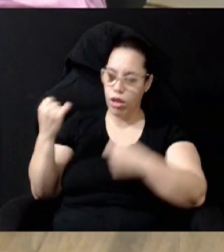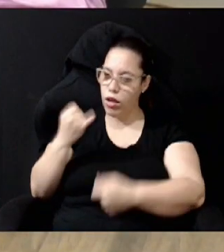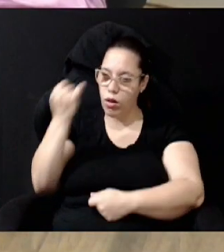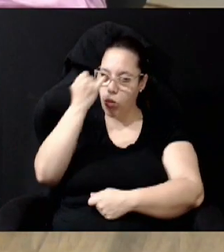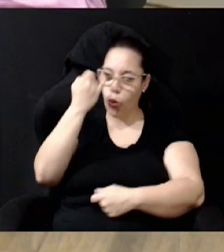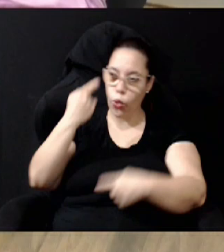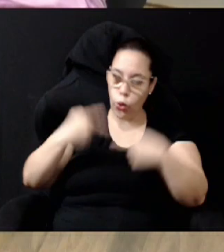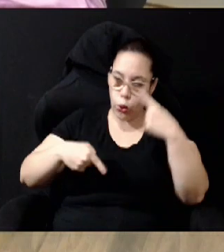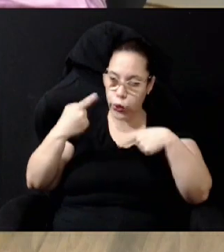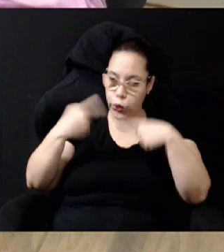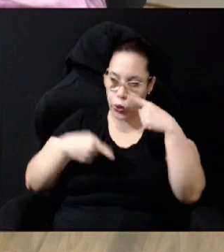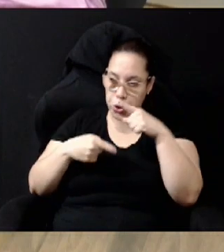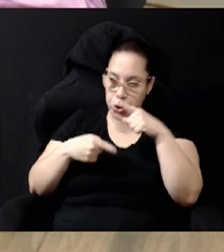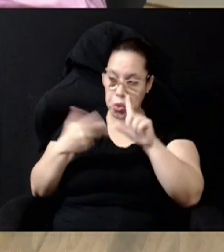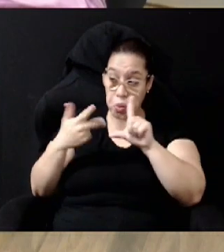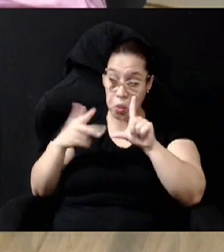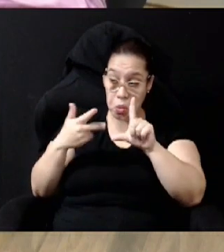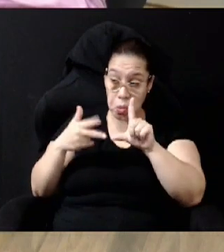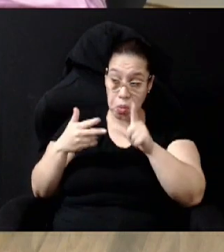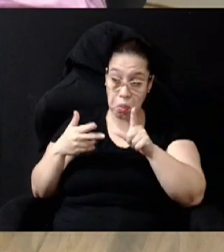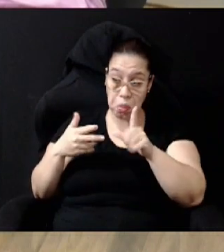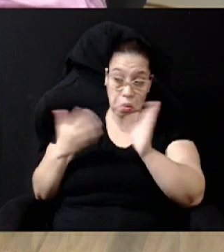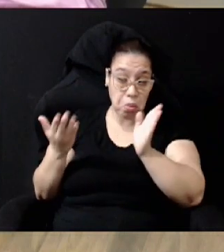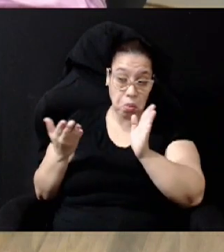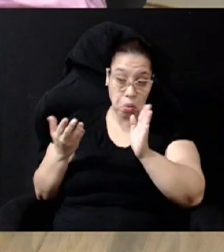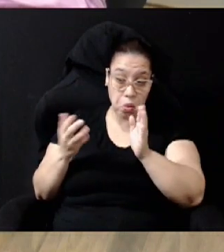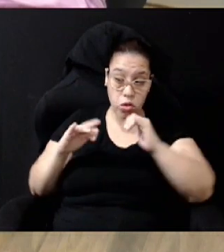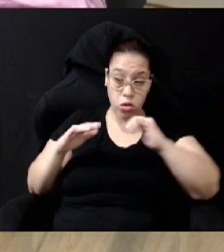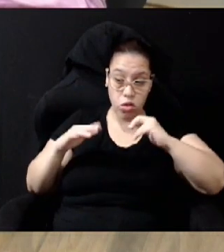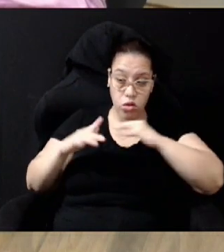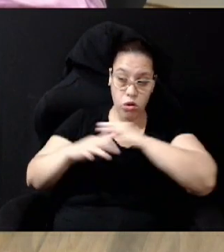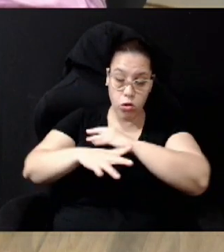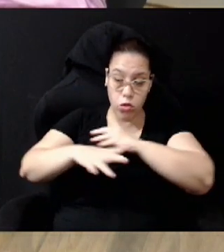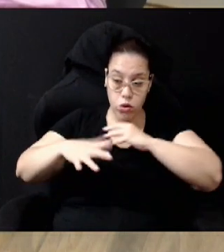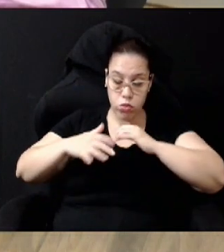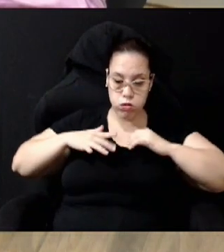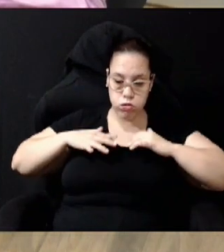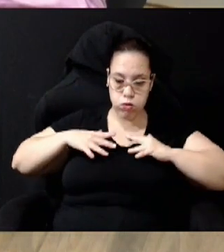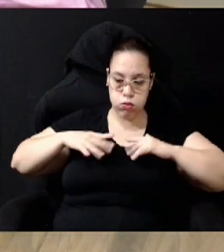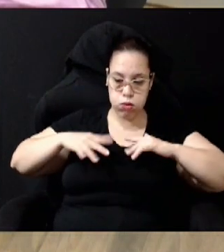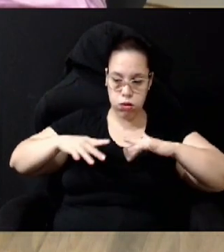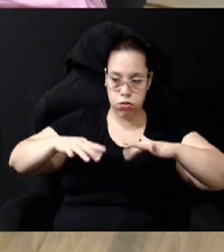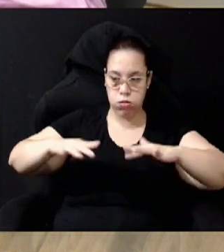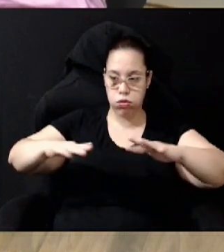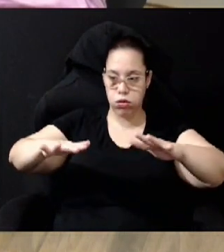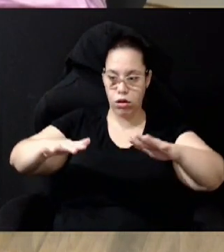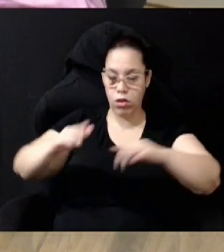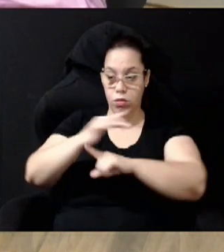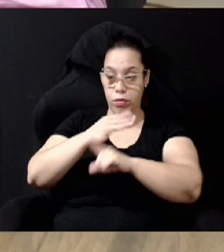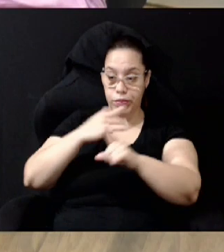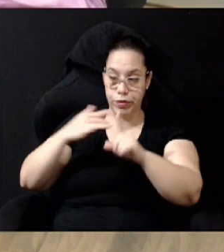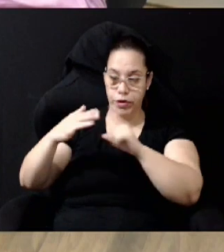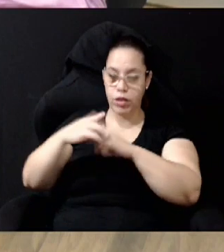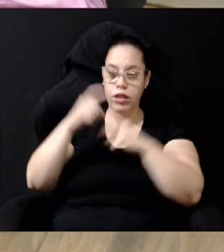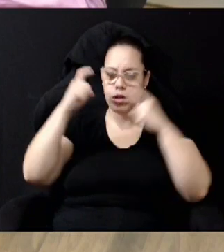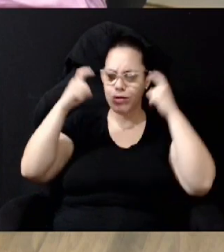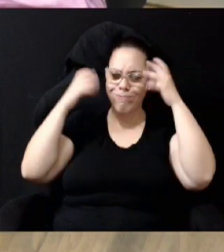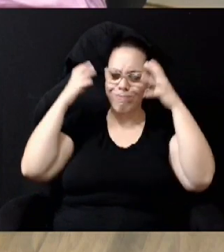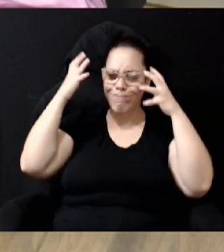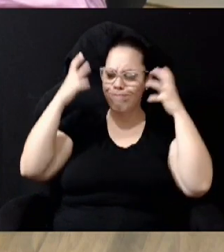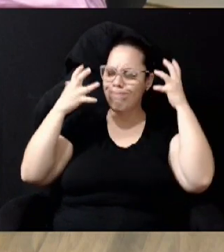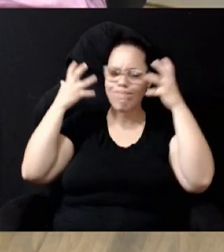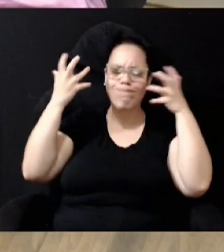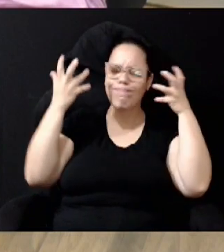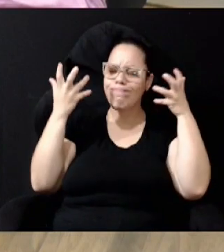deste assunto de uma expansão do município com a questão ambiental e se te preocupa também essa questão